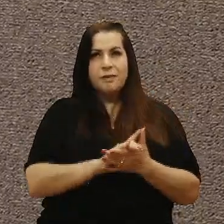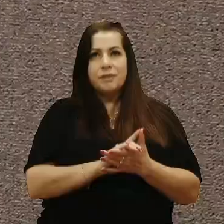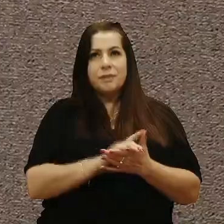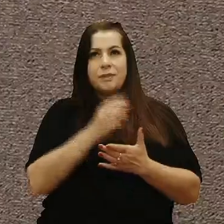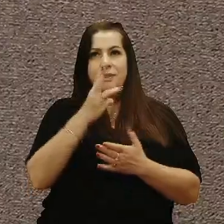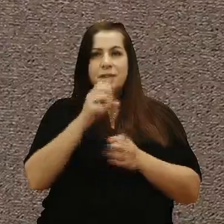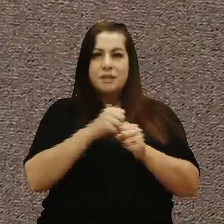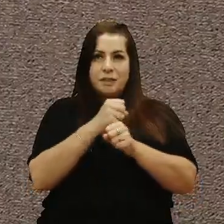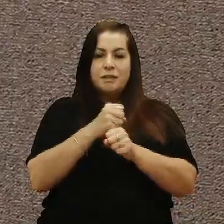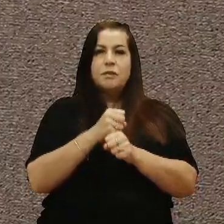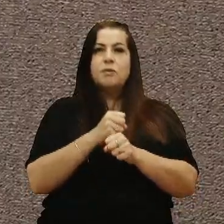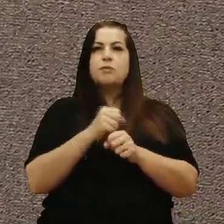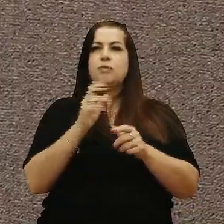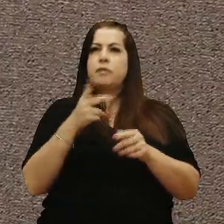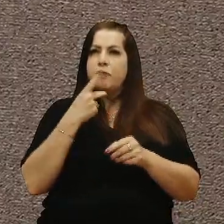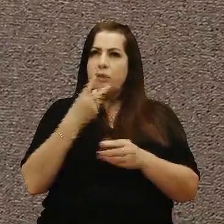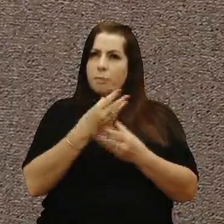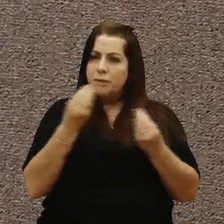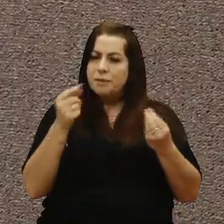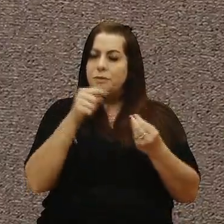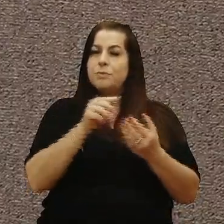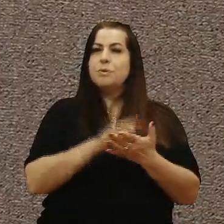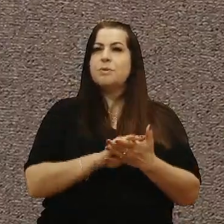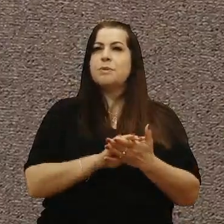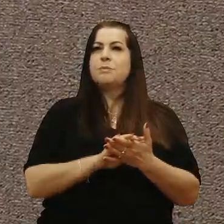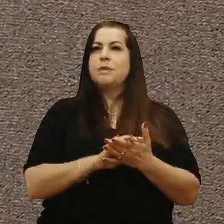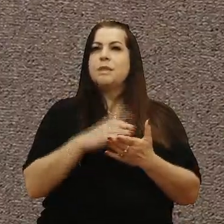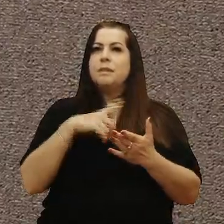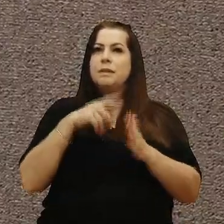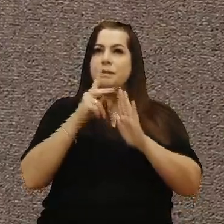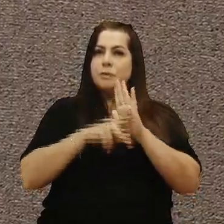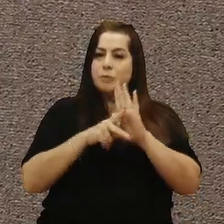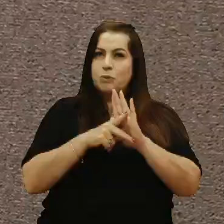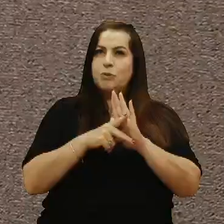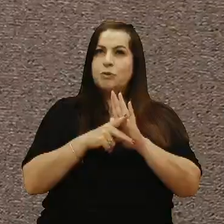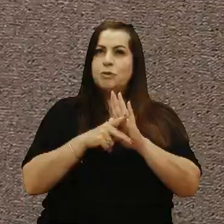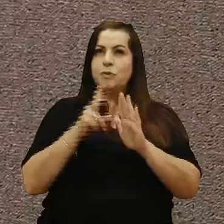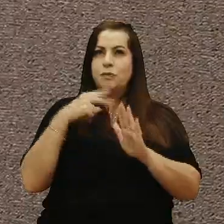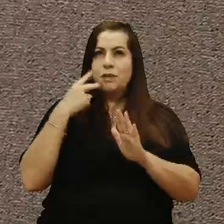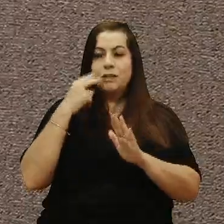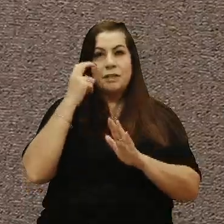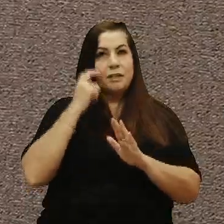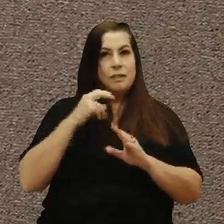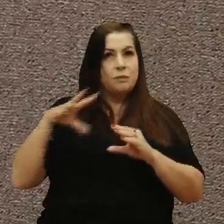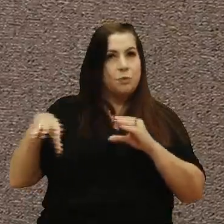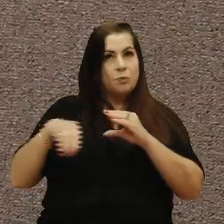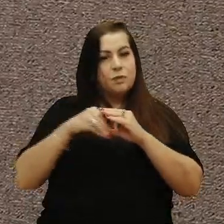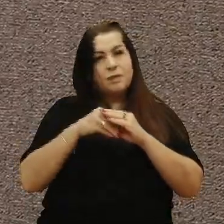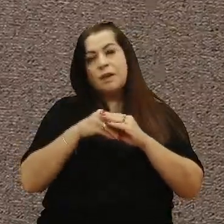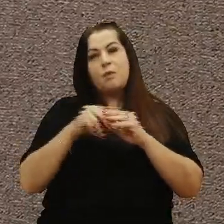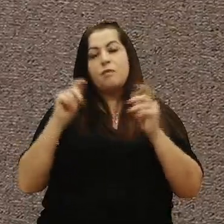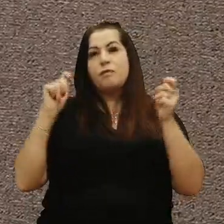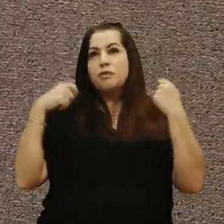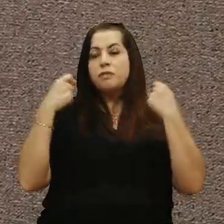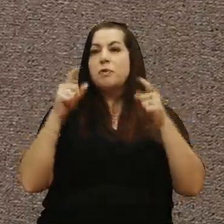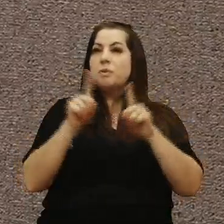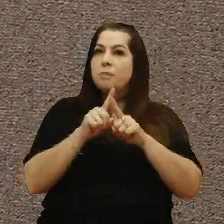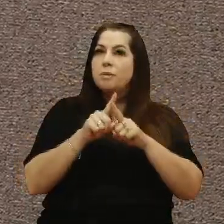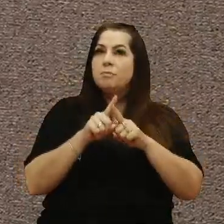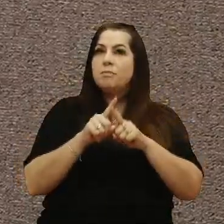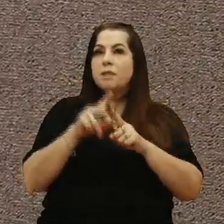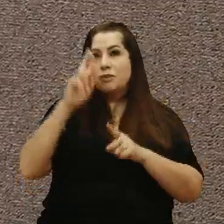30 anos. A gente já falou bastante sobre isso, a gente já tem esse projeto do vereador Daniel da inclusão do CETEC Festival, e aí a